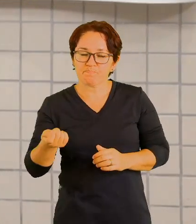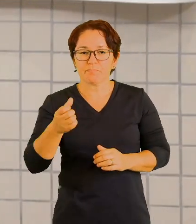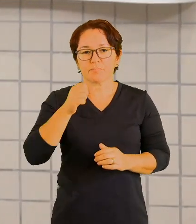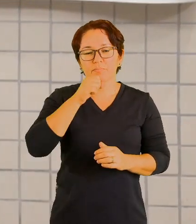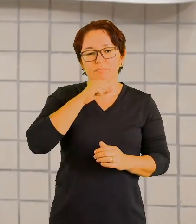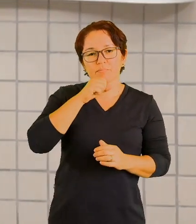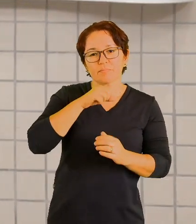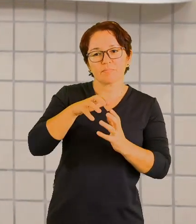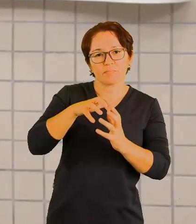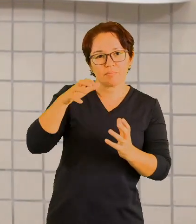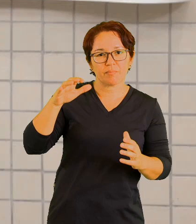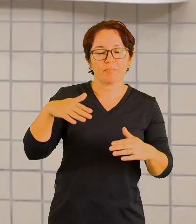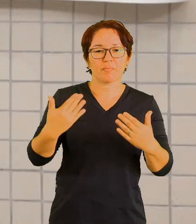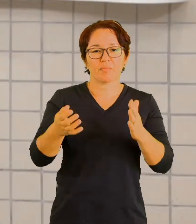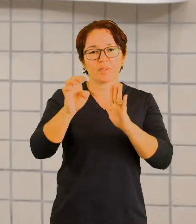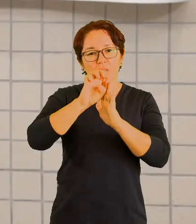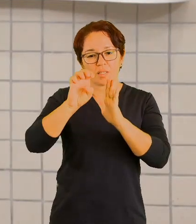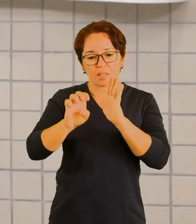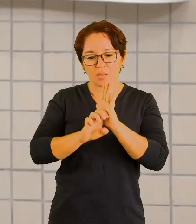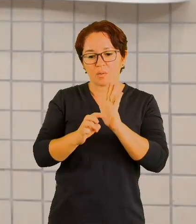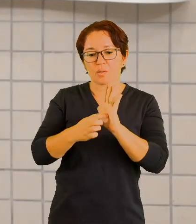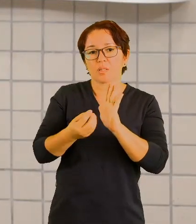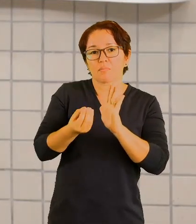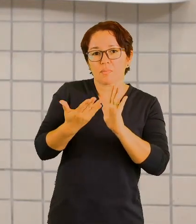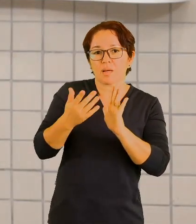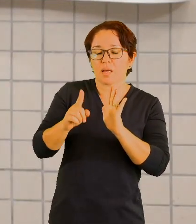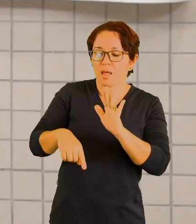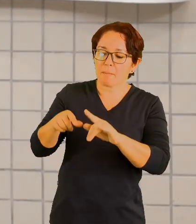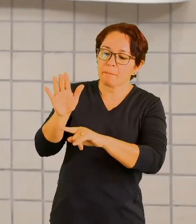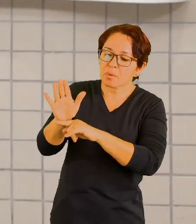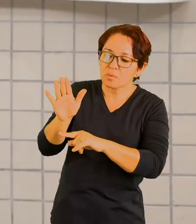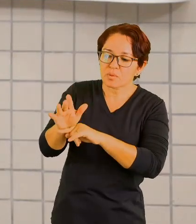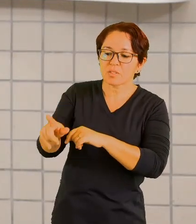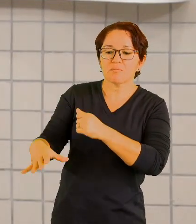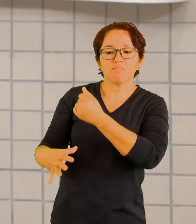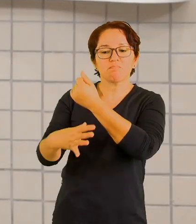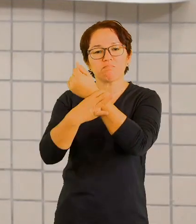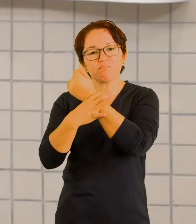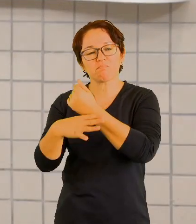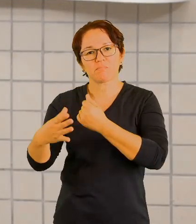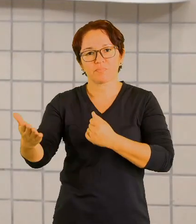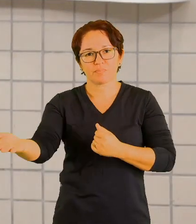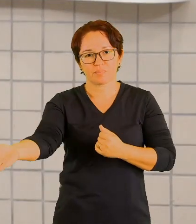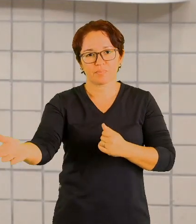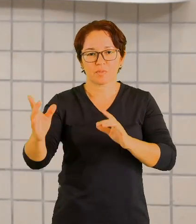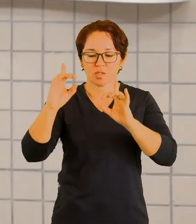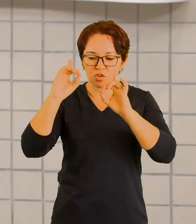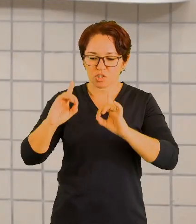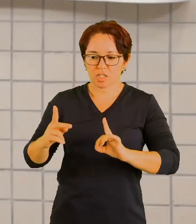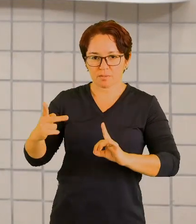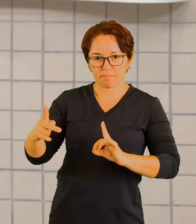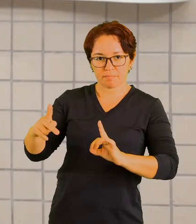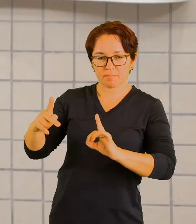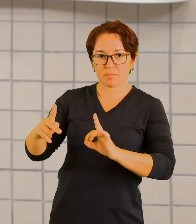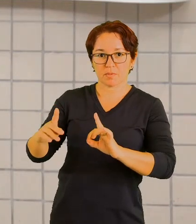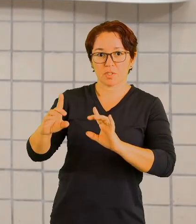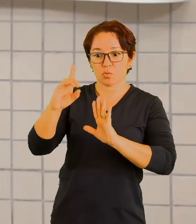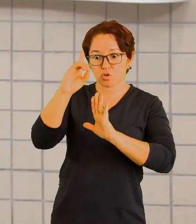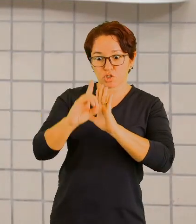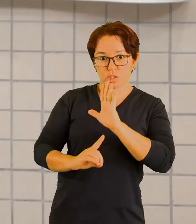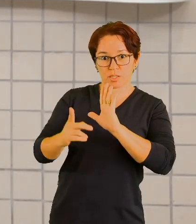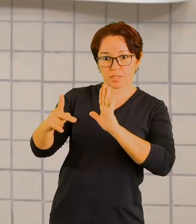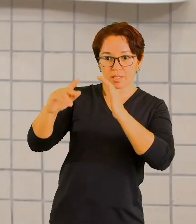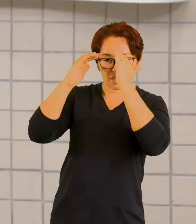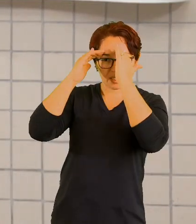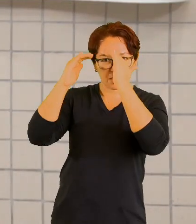os direitos dessas pessoas. O Estatuto da Pessoa com Deficiência, ele é uma lei de 6 de